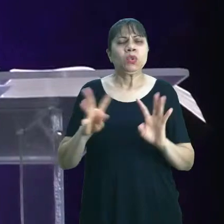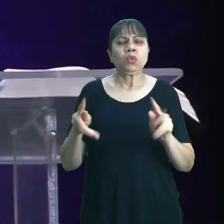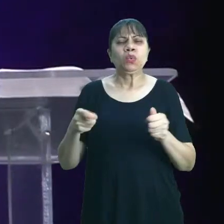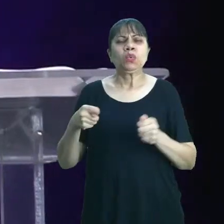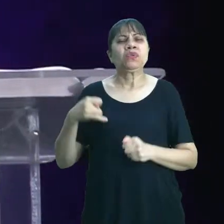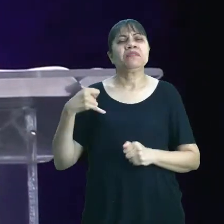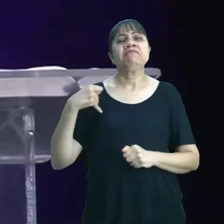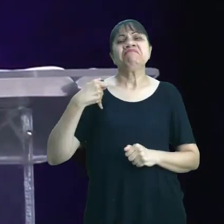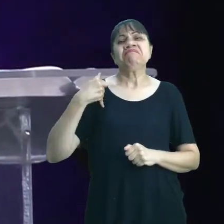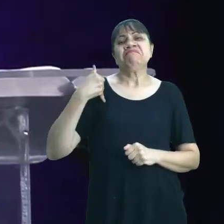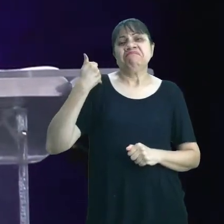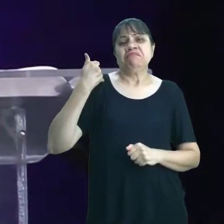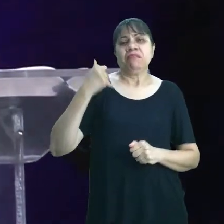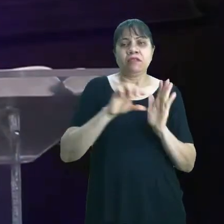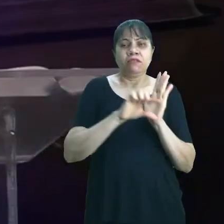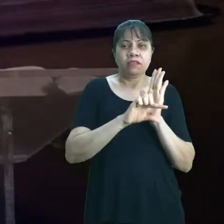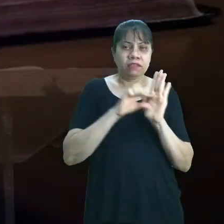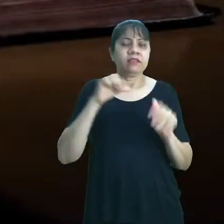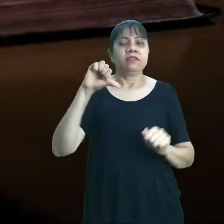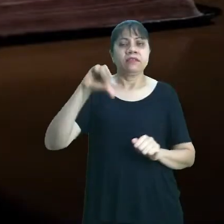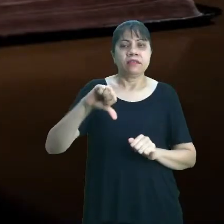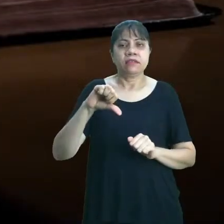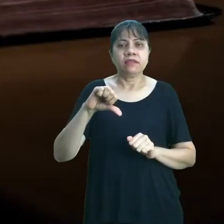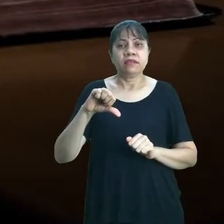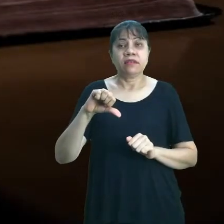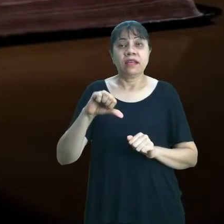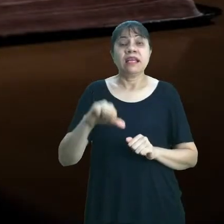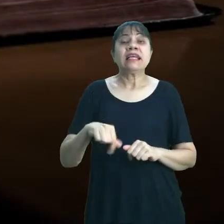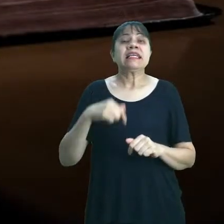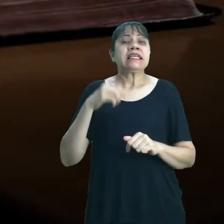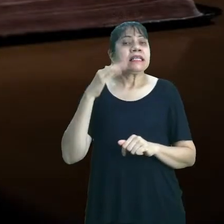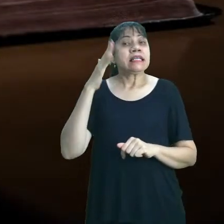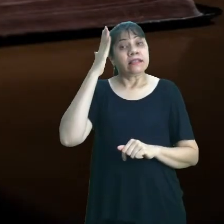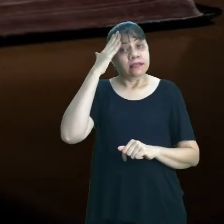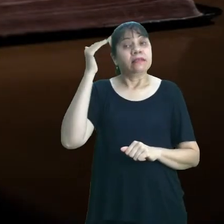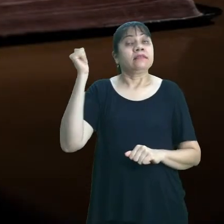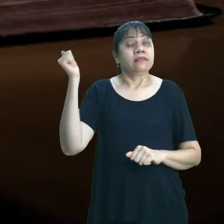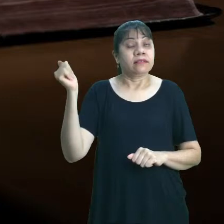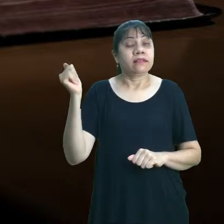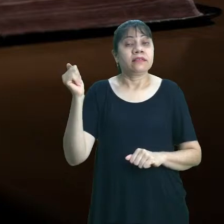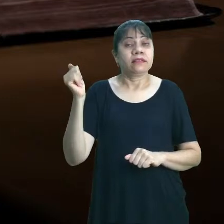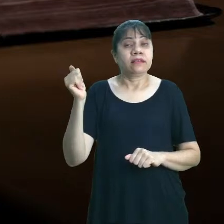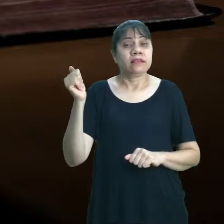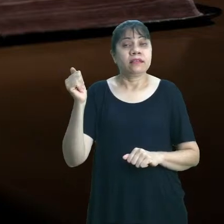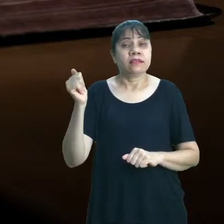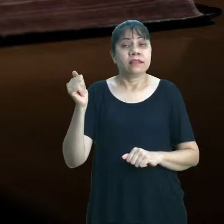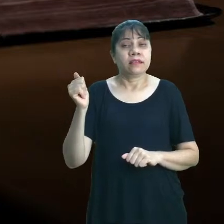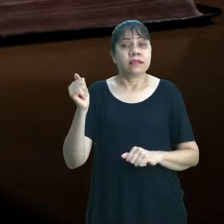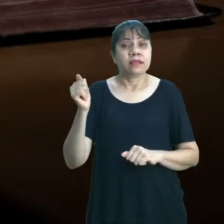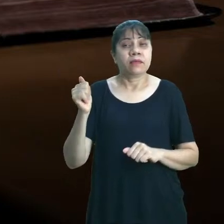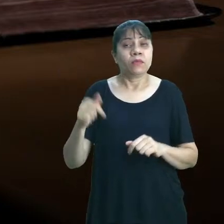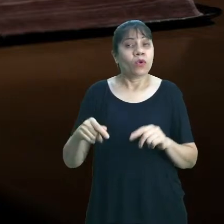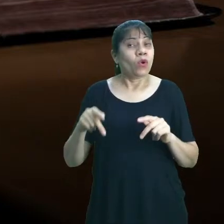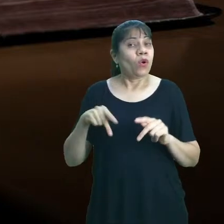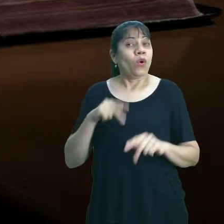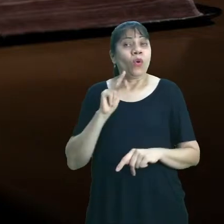Versículo 9: além de ser sábio, o mestre também ensinou conhecimento ao